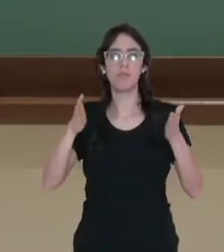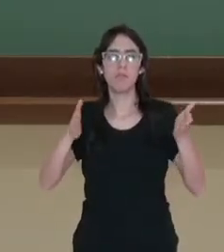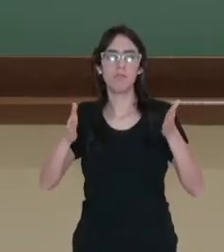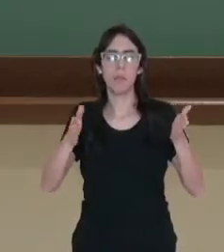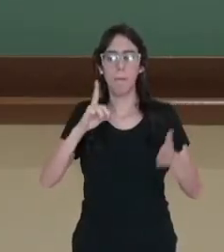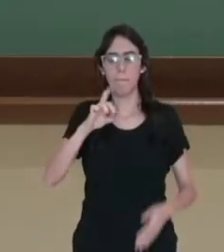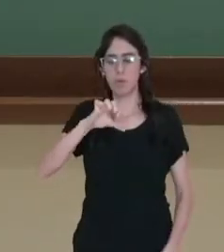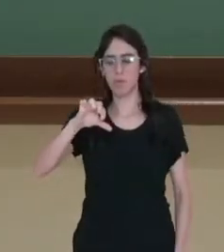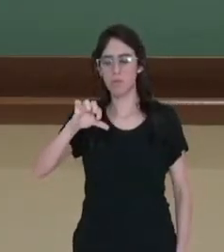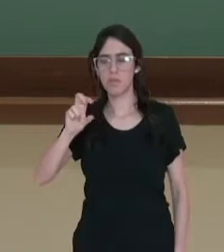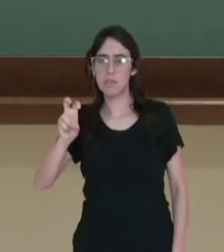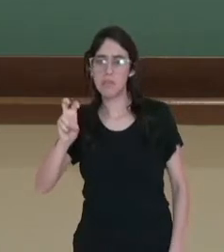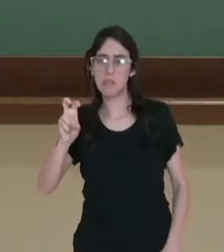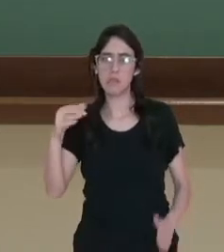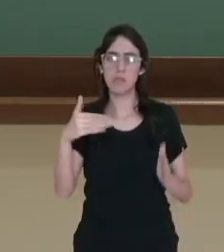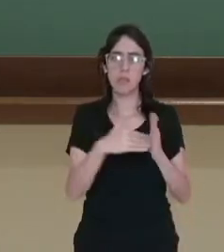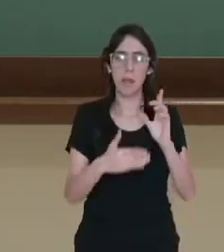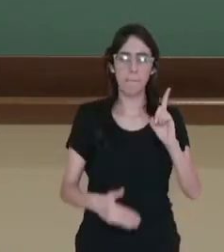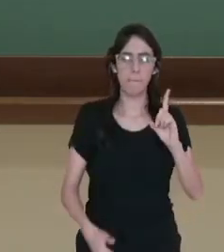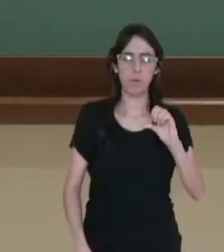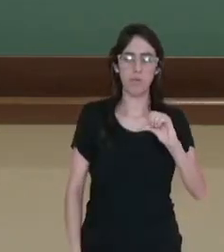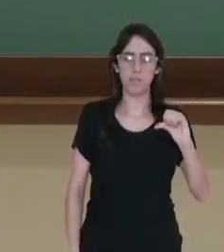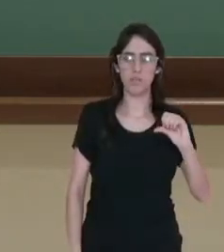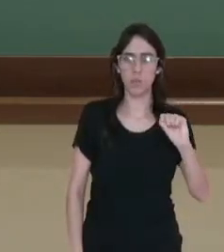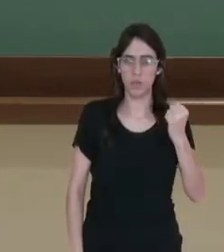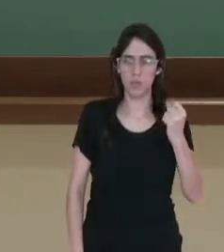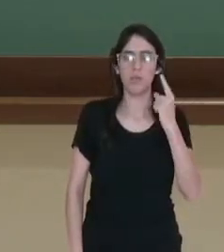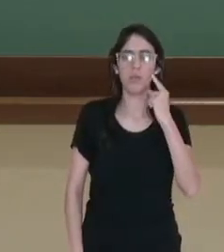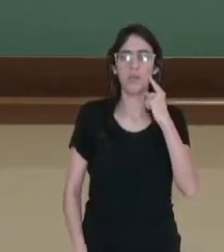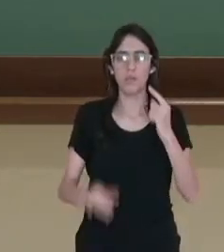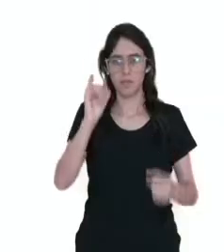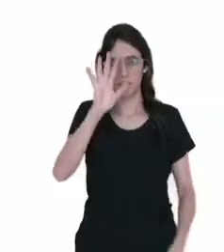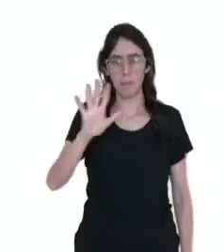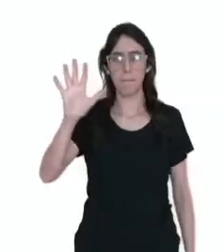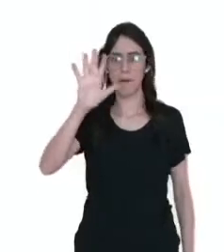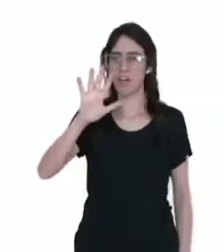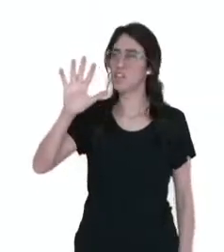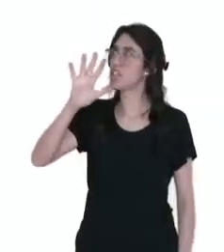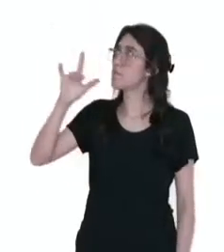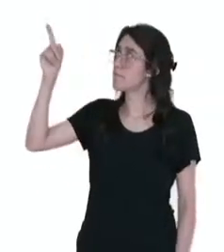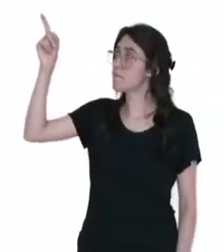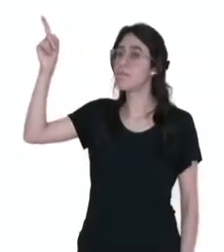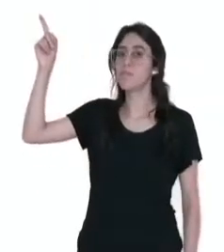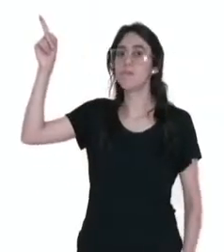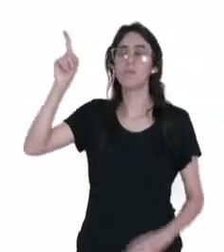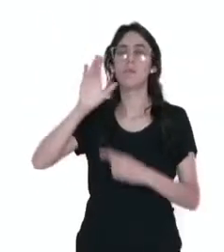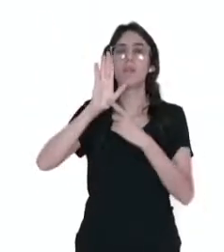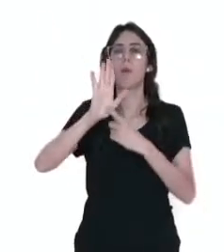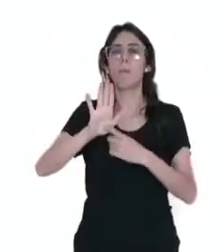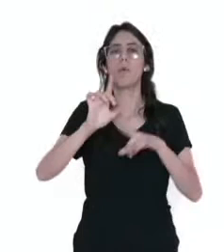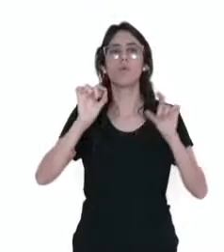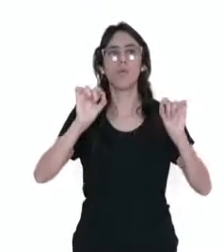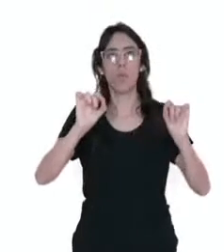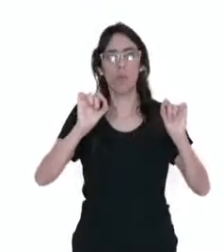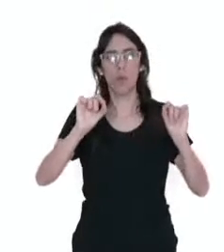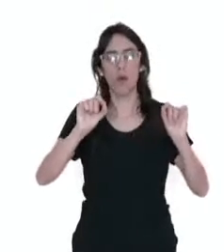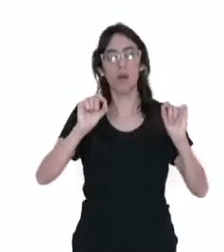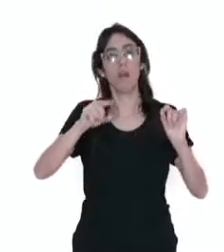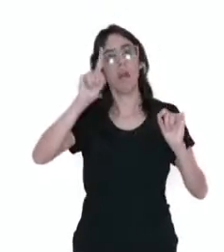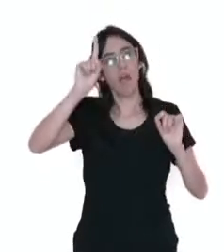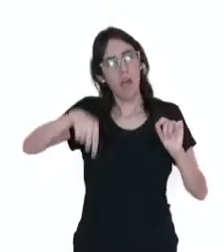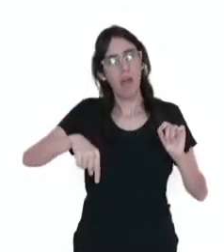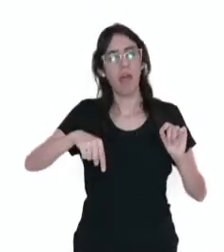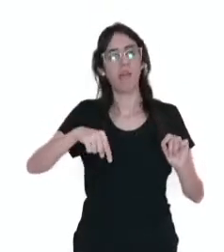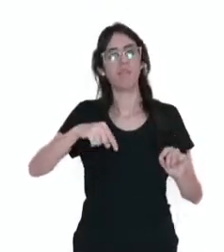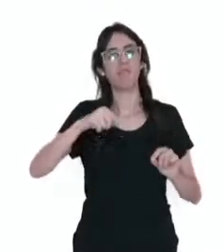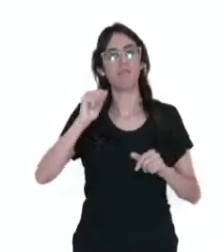e 1998. A imagem na sua tela, aliás, do lado direito, mostra aí essa passagem de